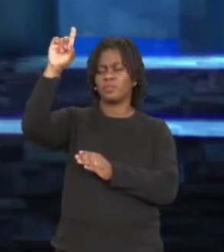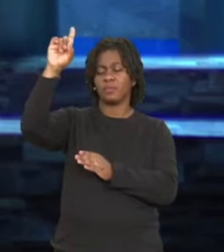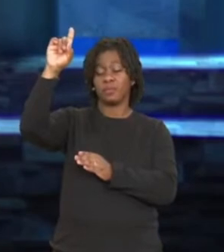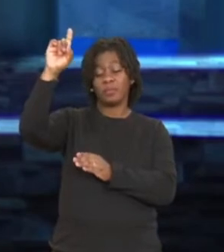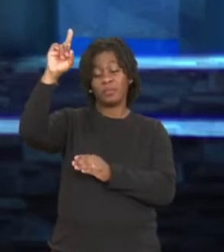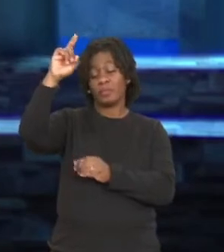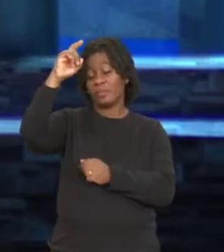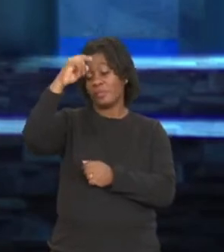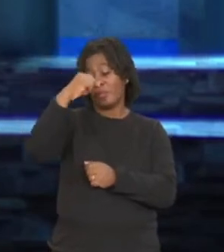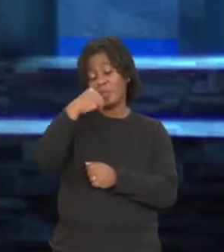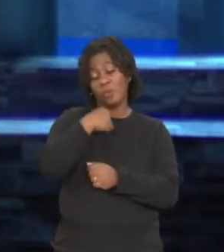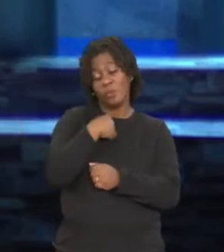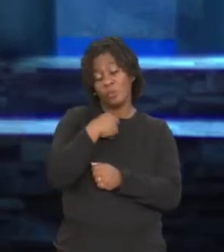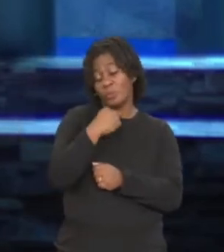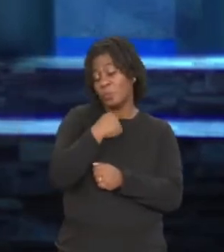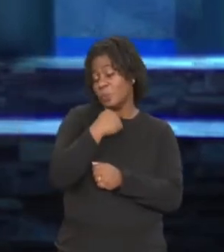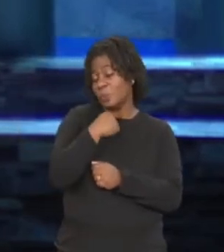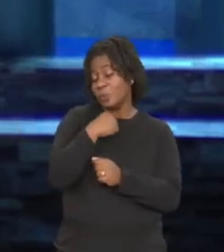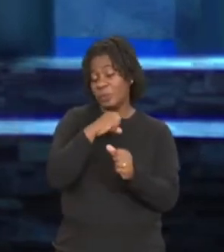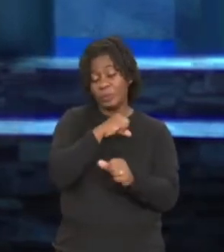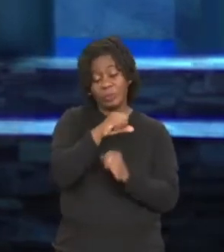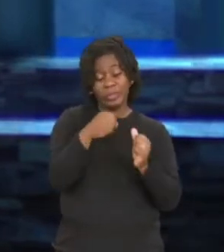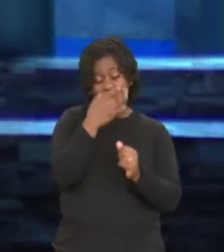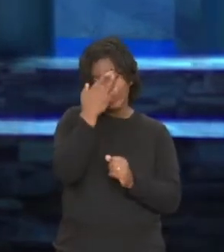Eu não posso mudar ninguém.